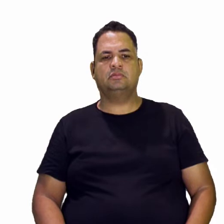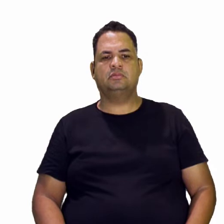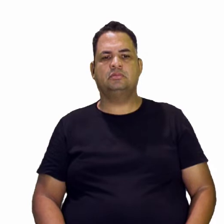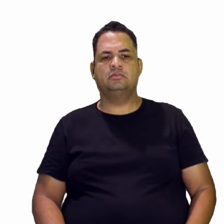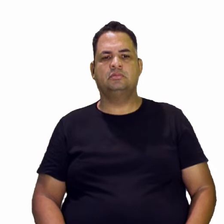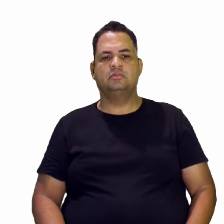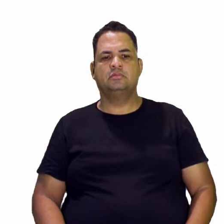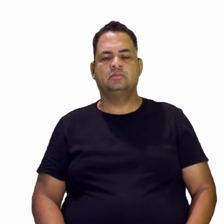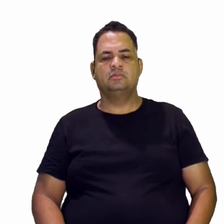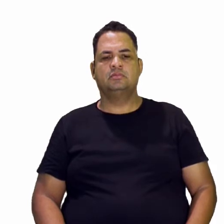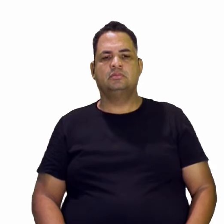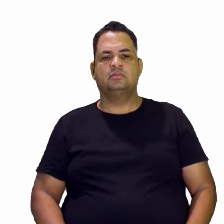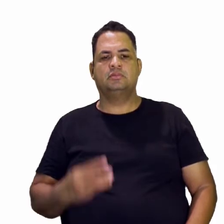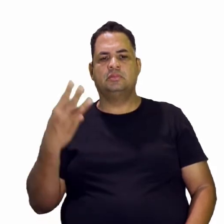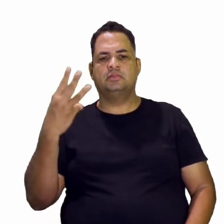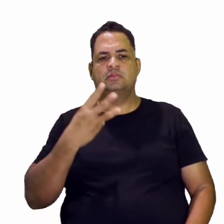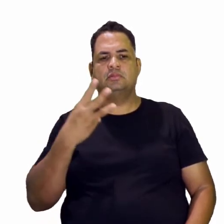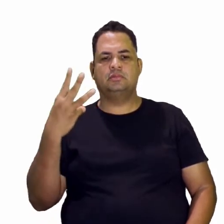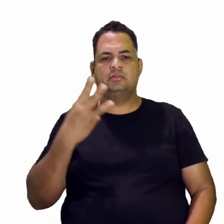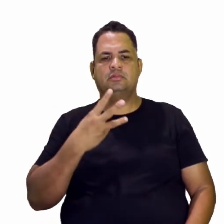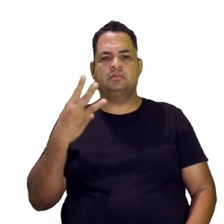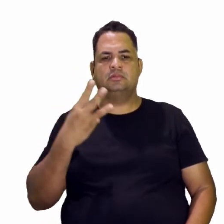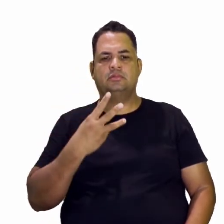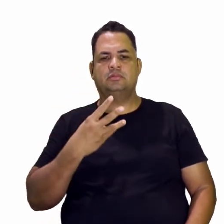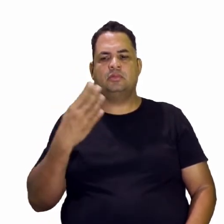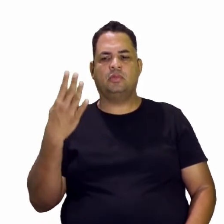Período terciário e o período